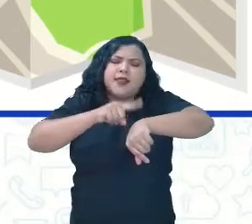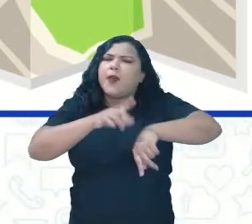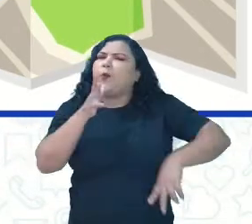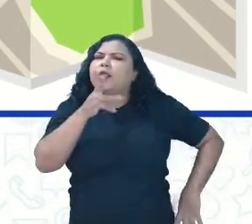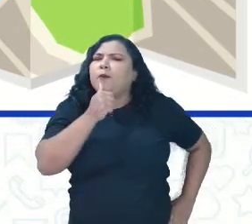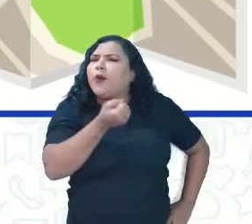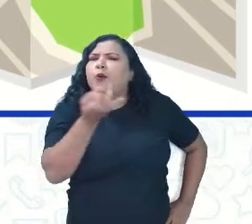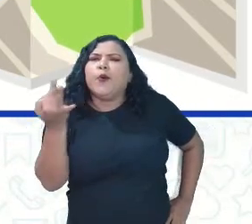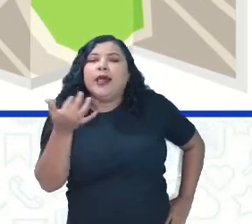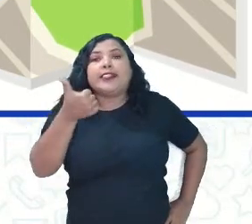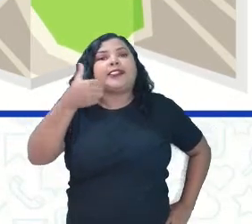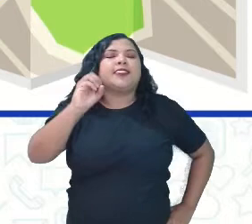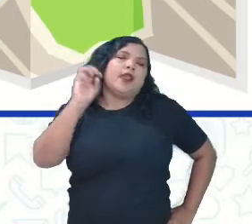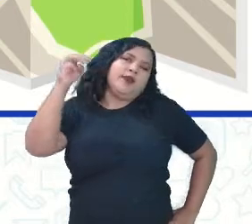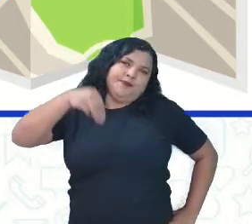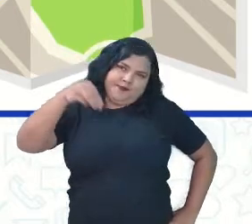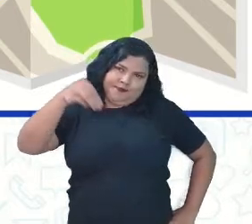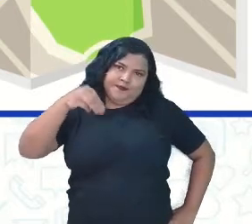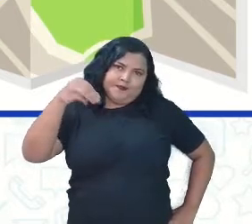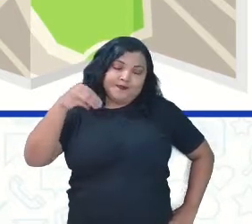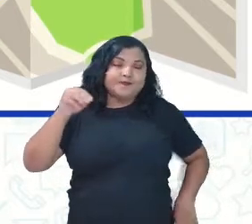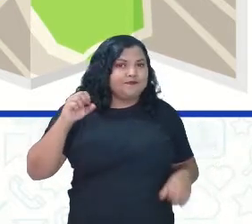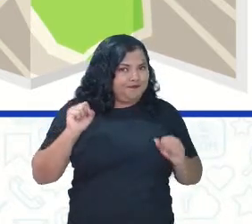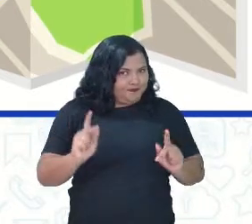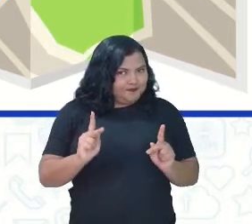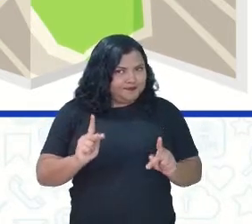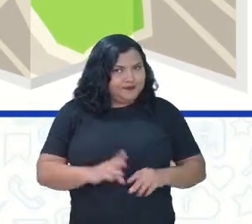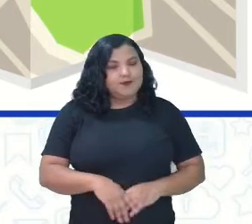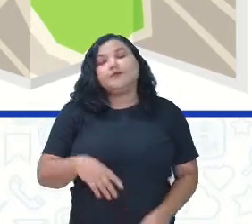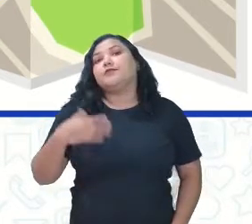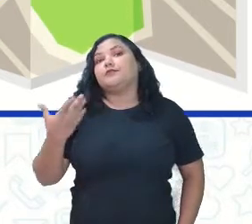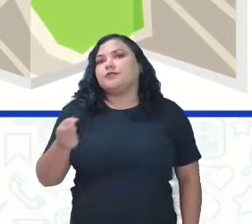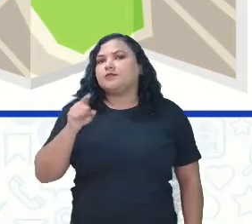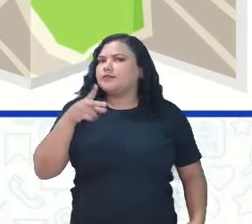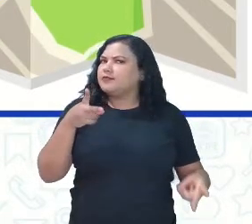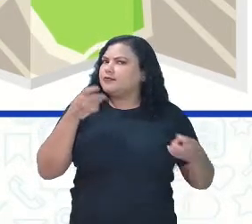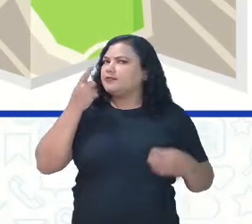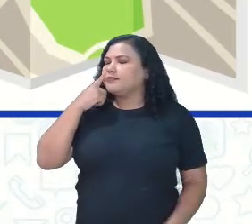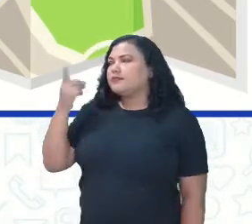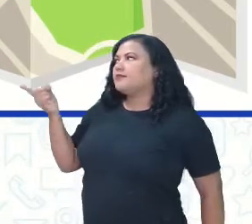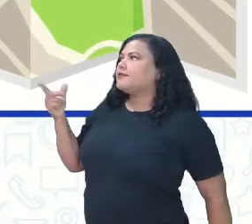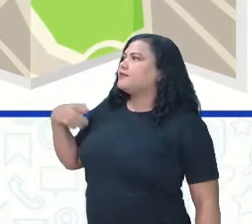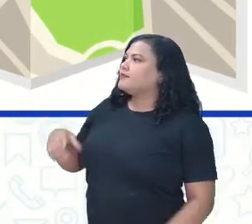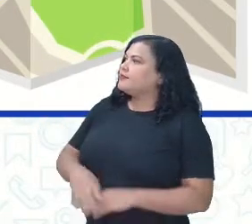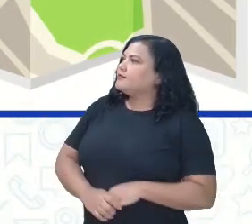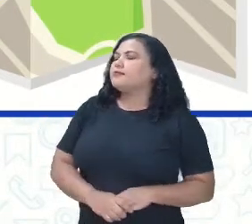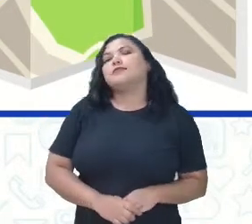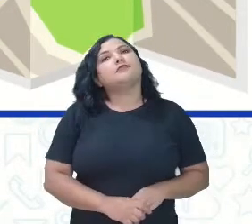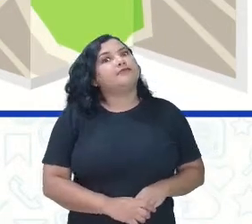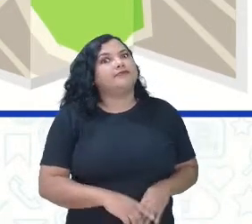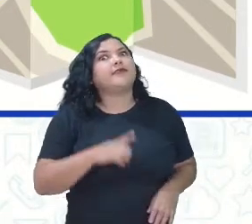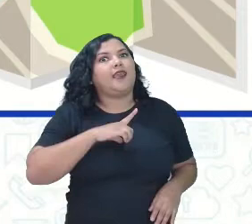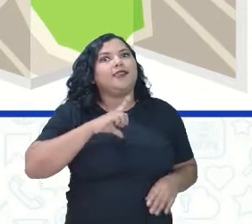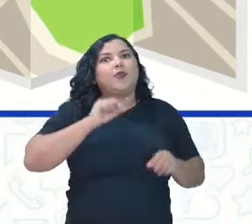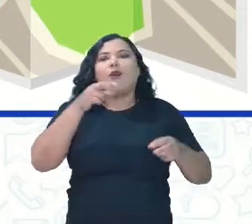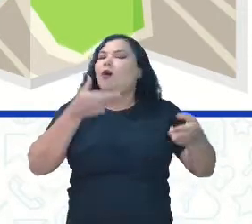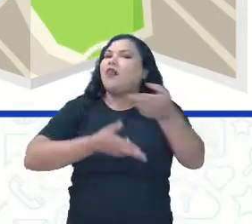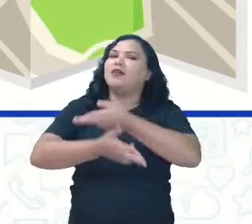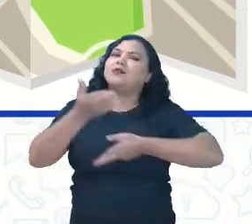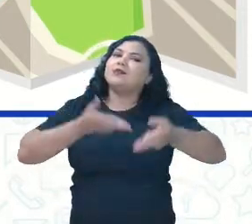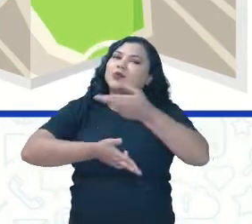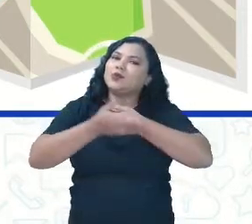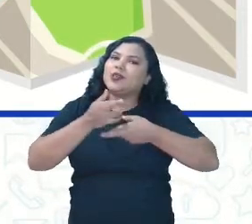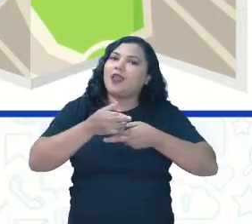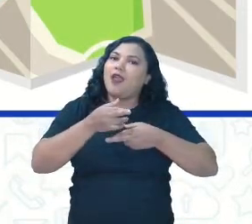ele gasta apenas 10 minutos, certo? Então, você pode notar aí que a gente tem um problema relacionando